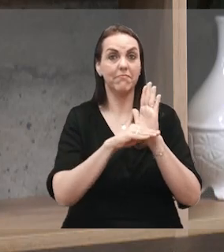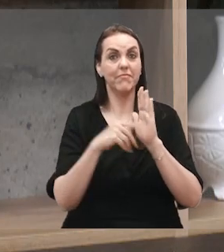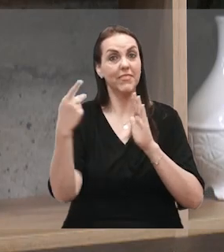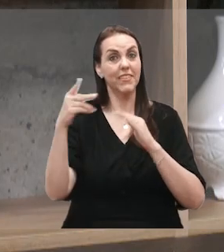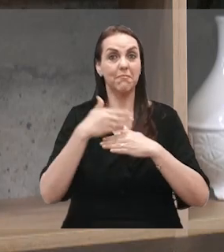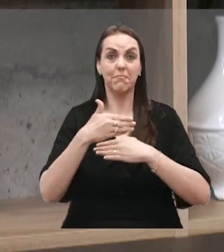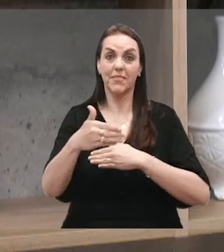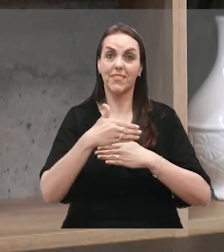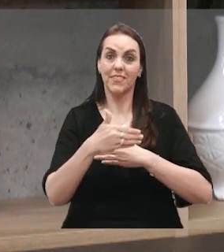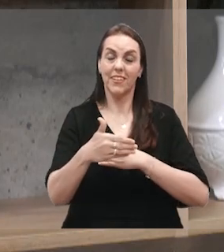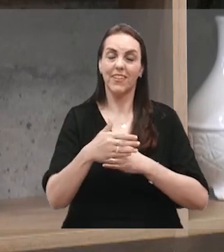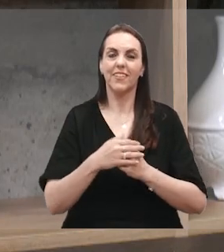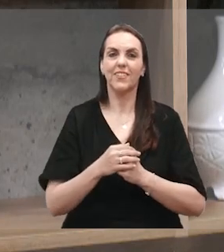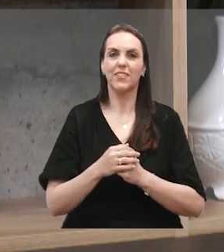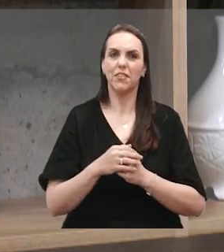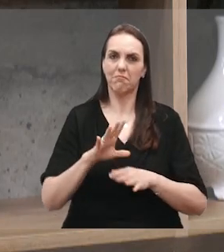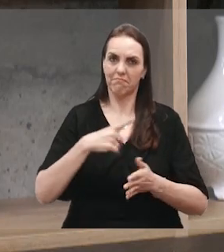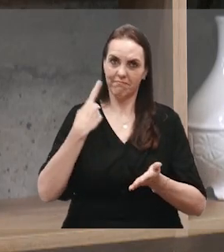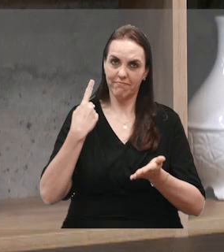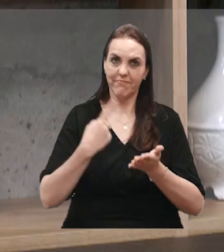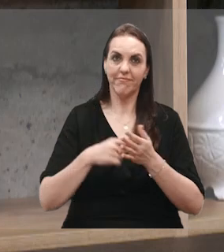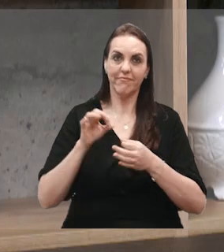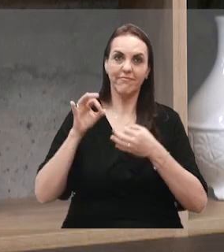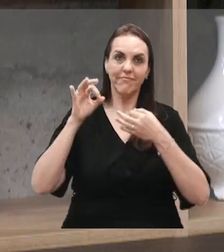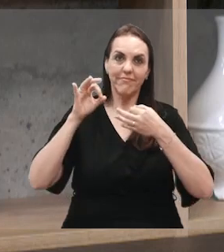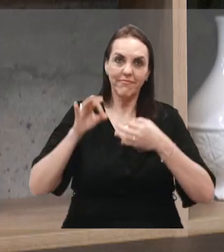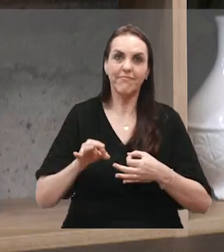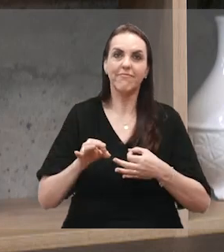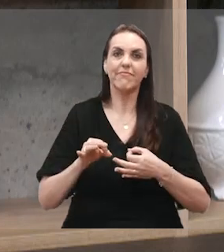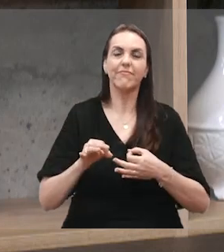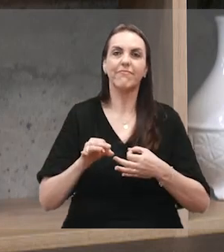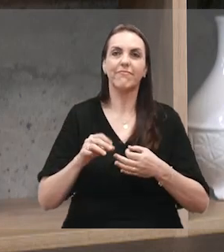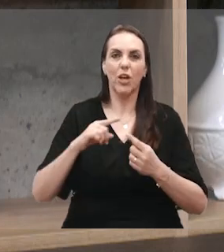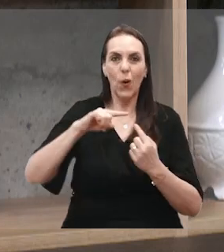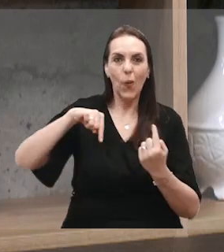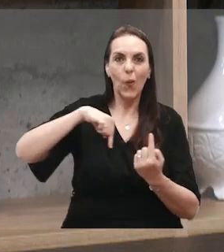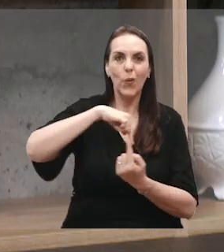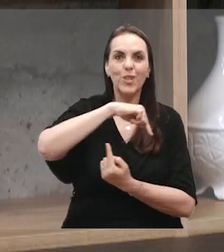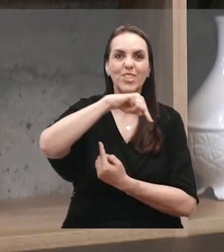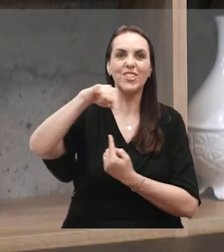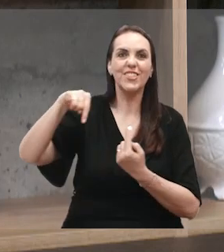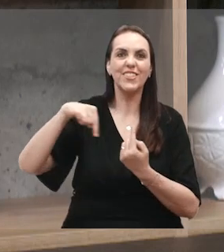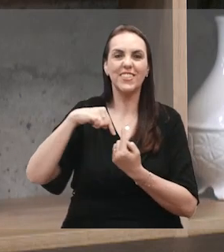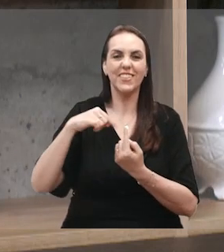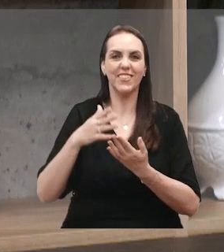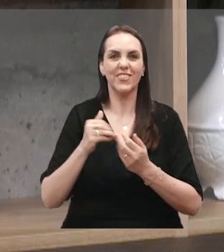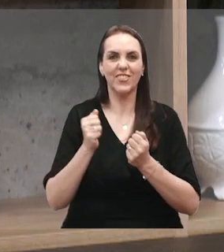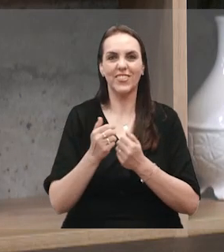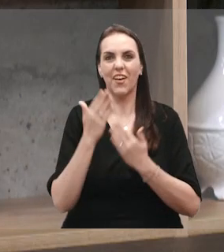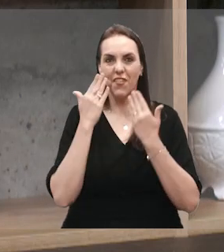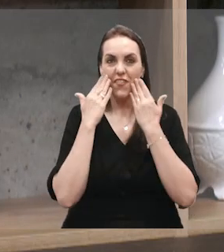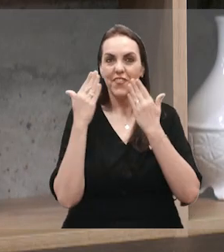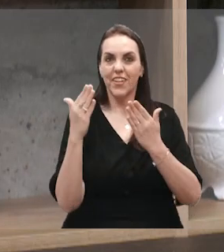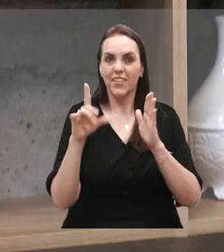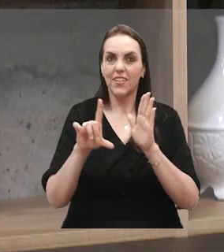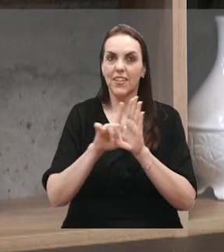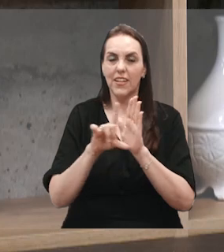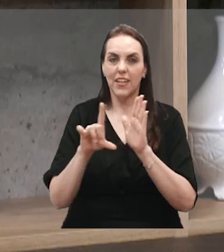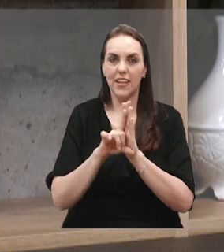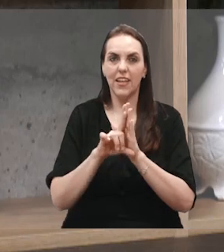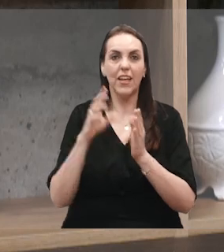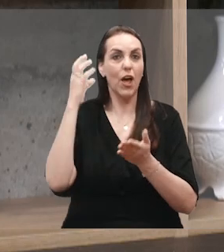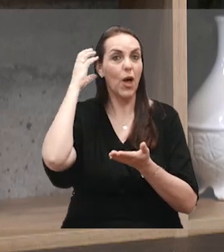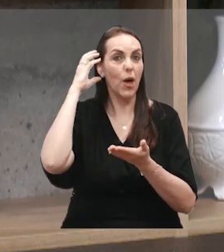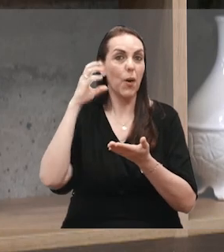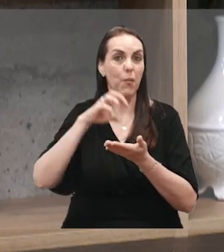mandato, cumprindo aqui, digamos assim, com um rodízio que é feito dentro do De Frente com a Lei, parte do